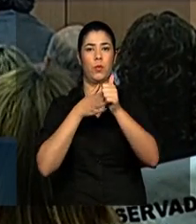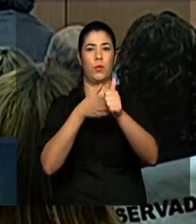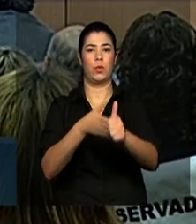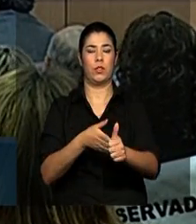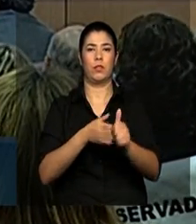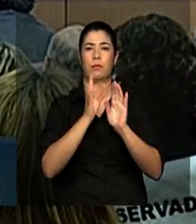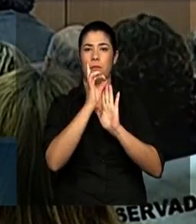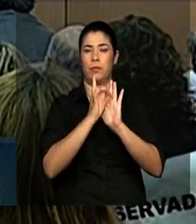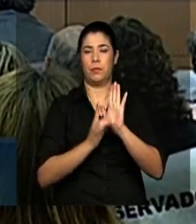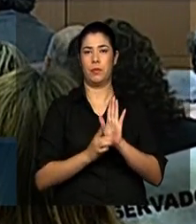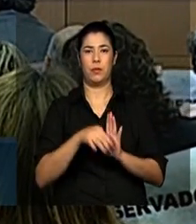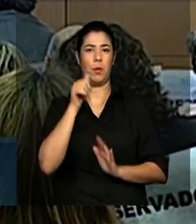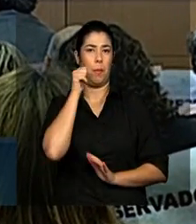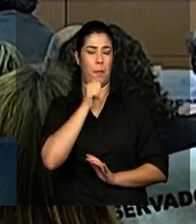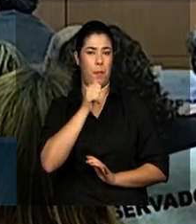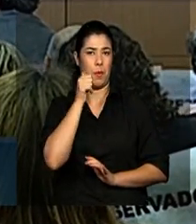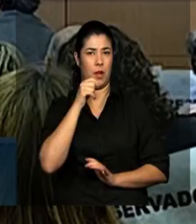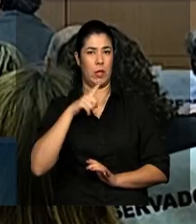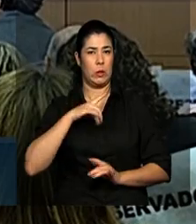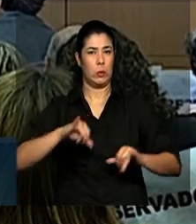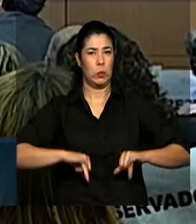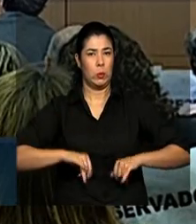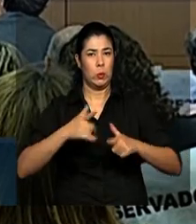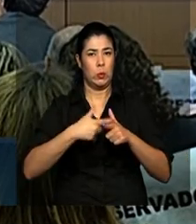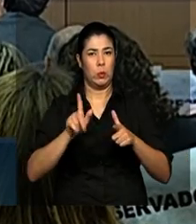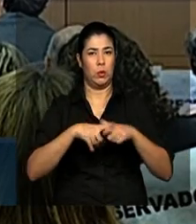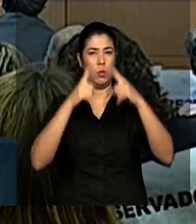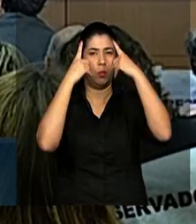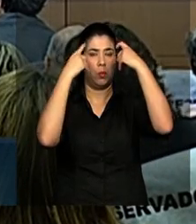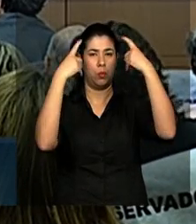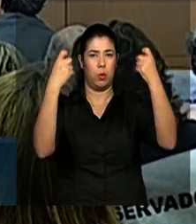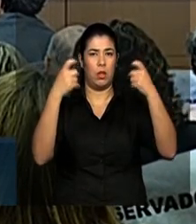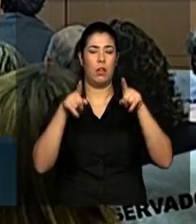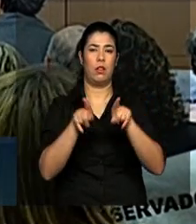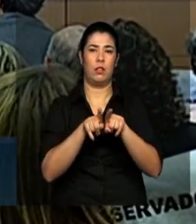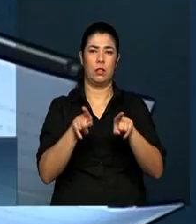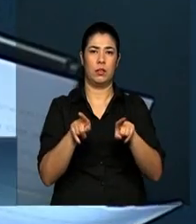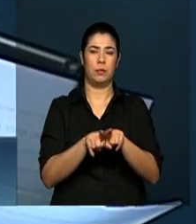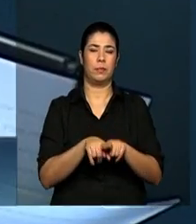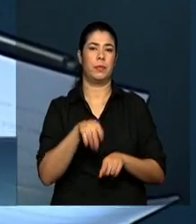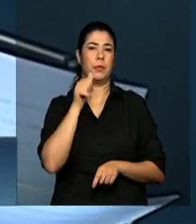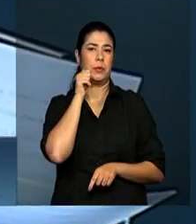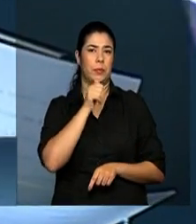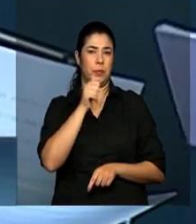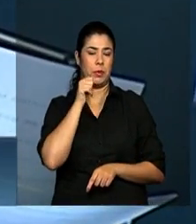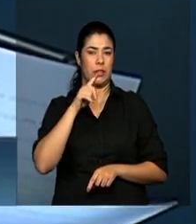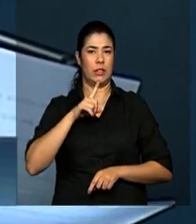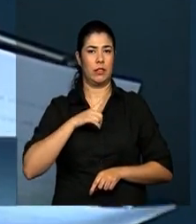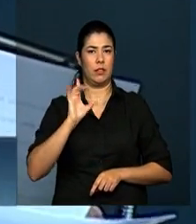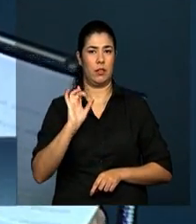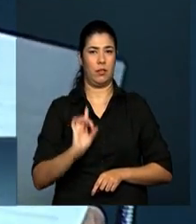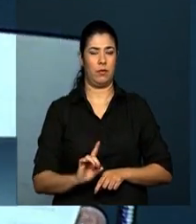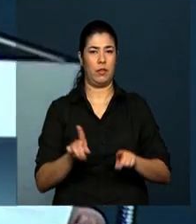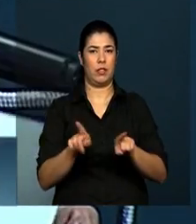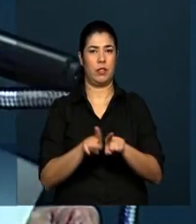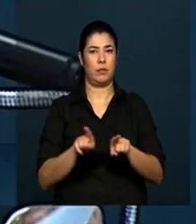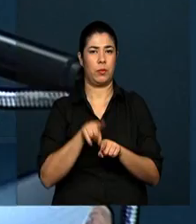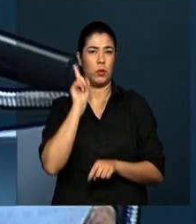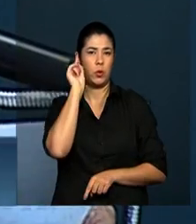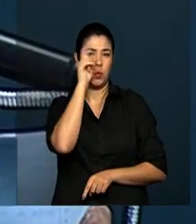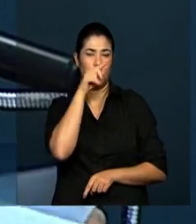atendimento às mulheres vítimas de violência, como também de mulheres com deficiência e mobilidade